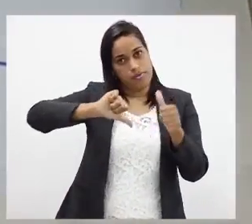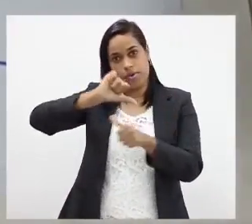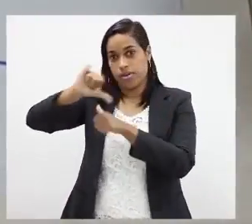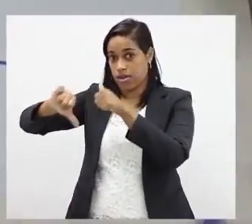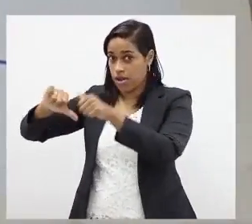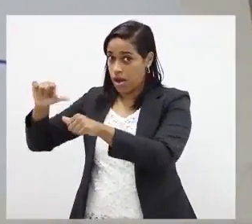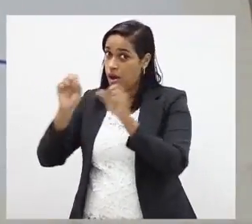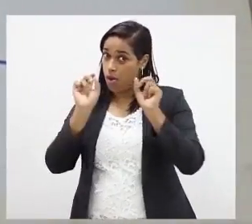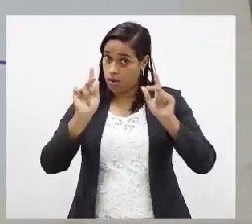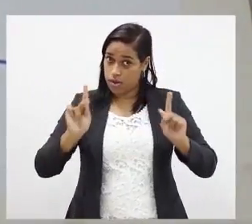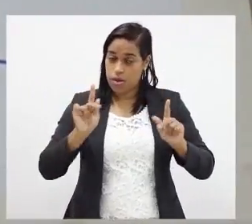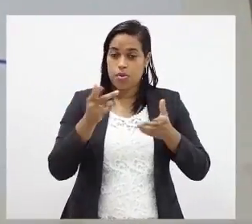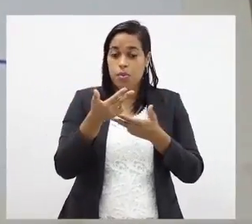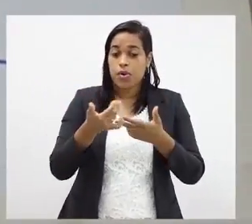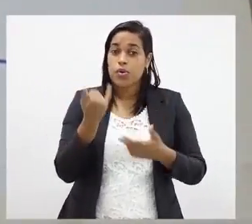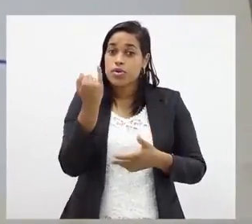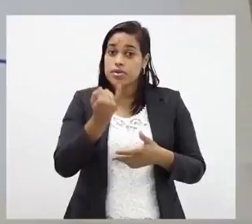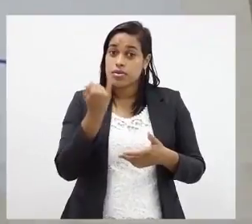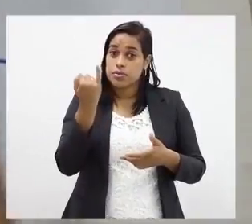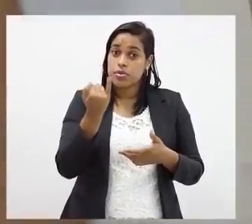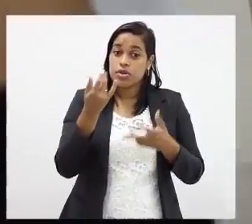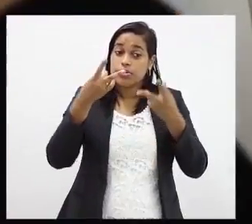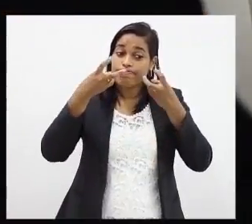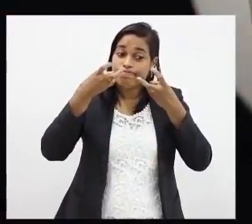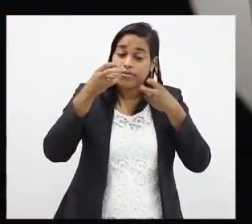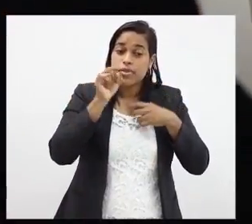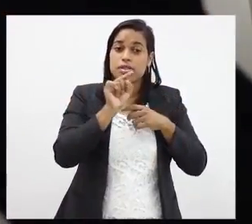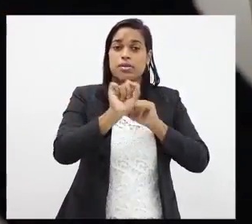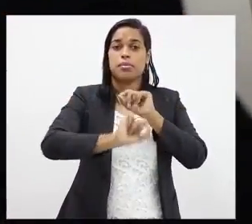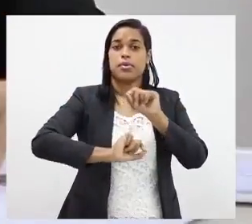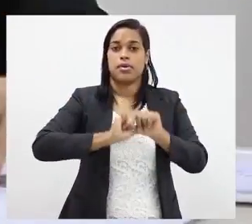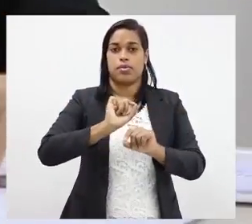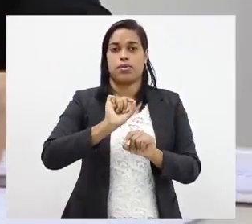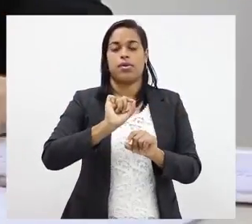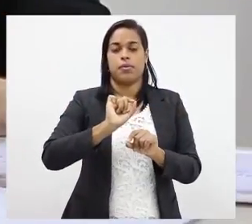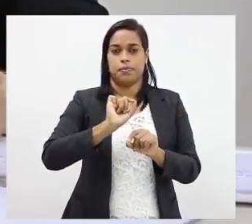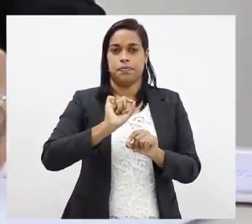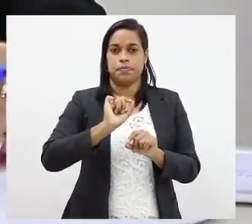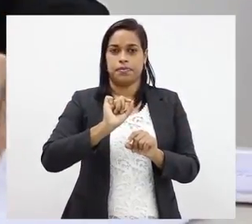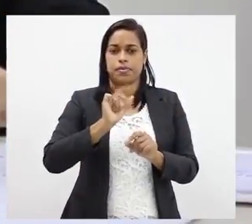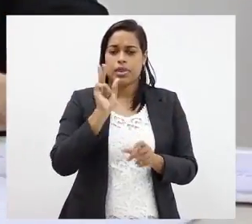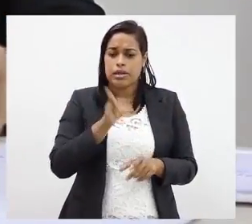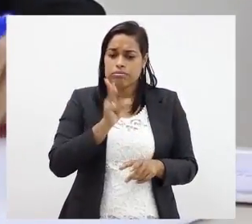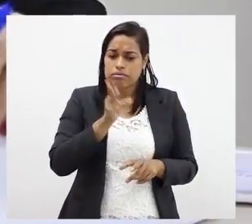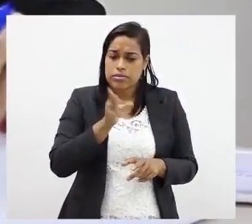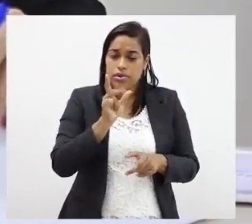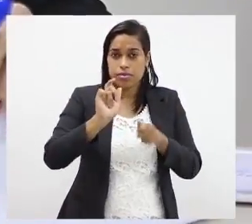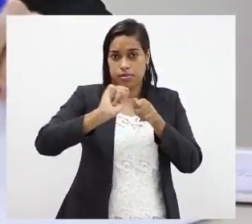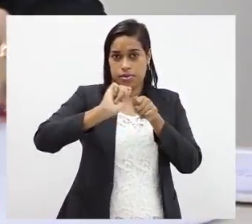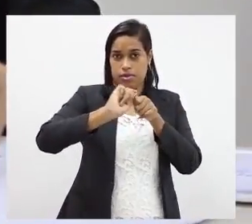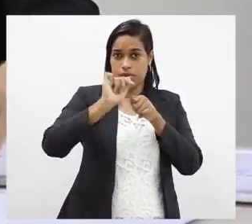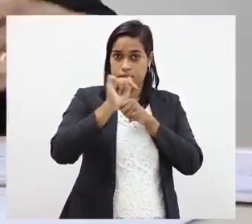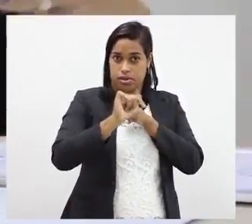tá? Uma coisa importante da gente observar é que quando a gente está